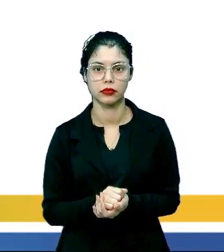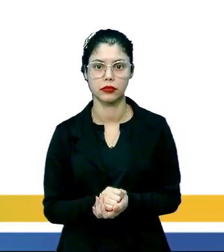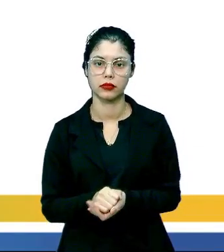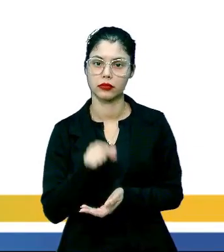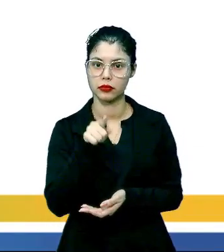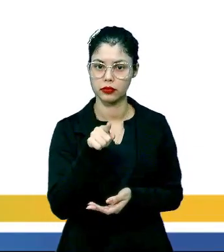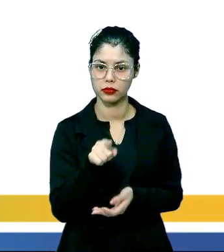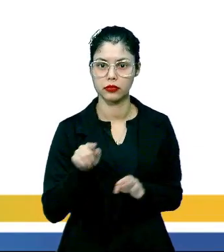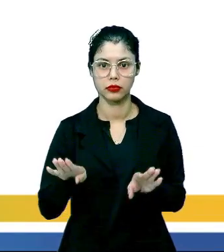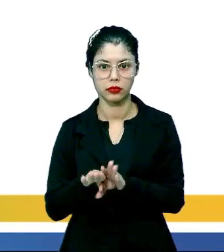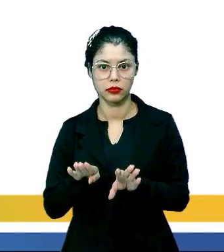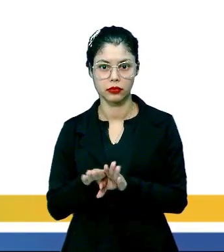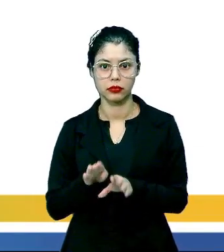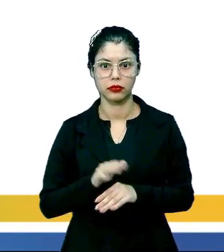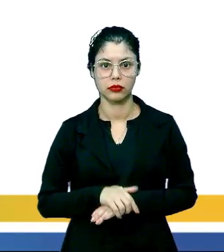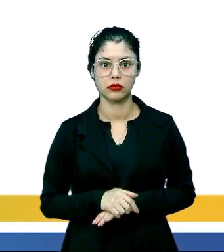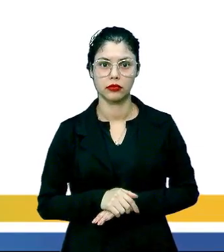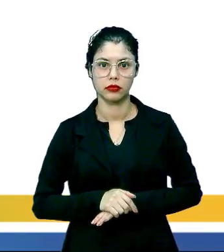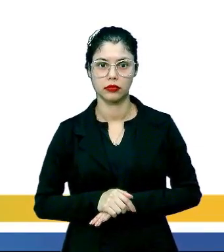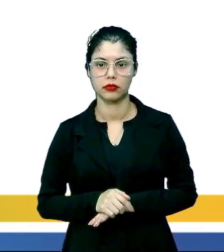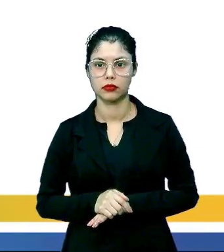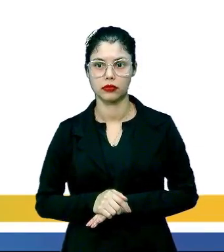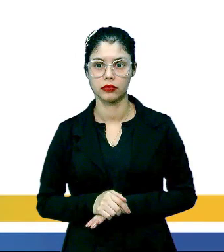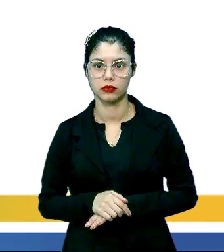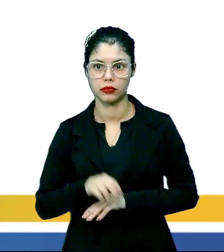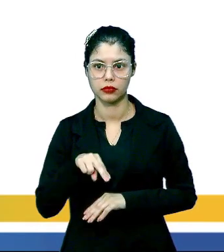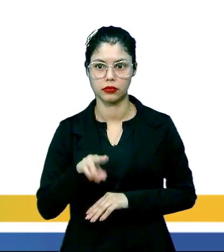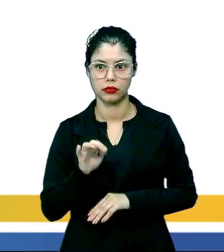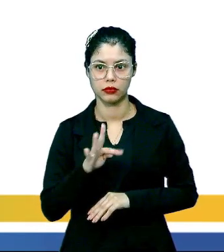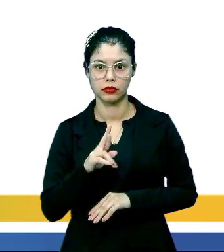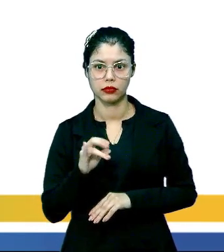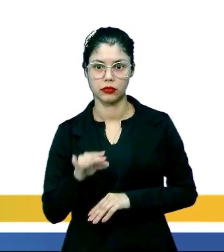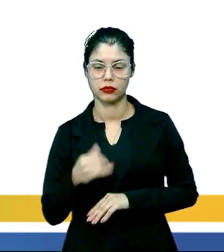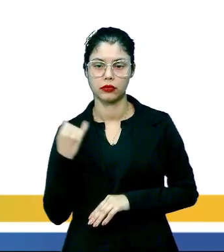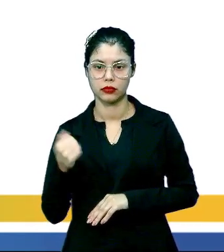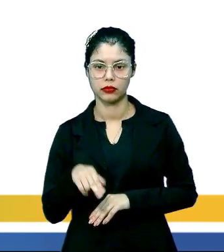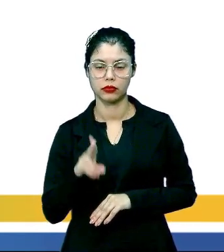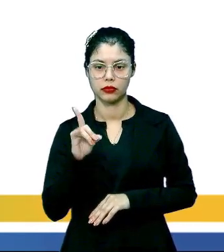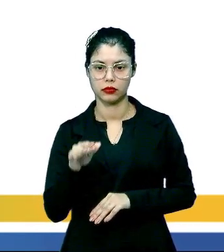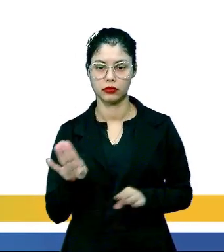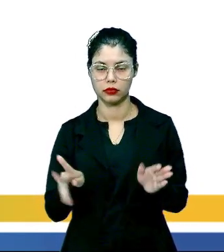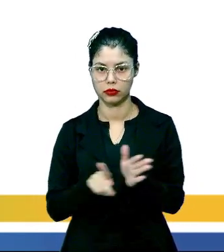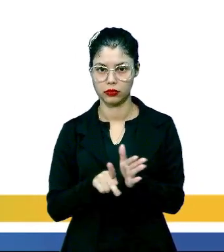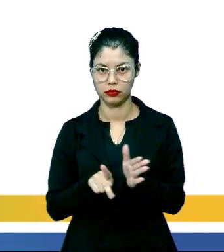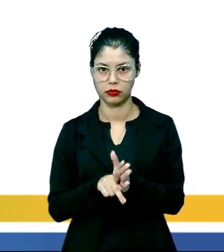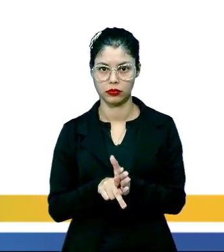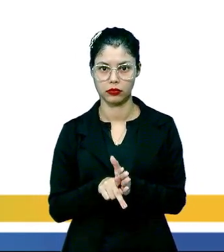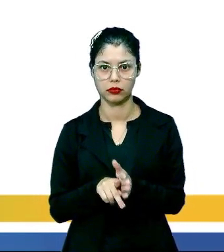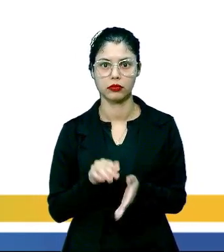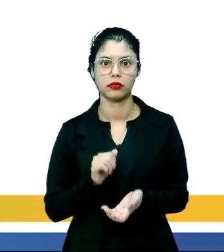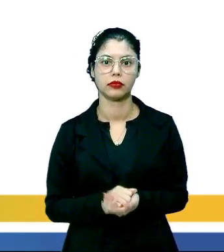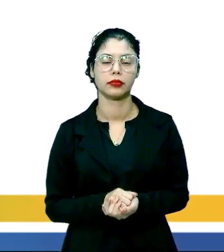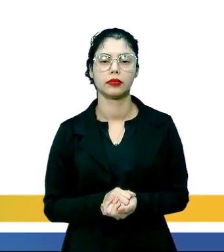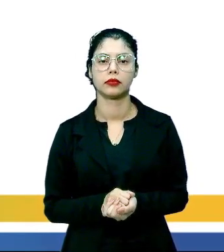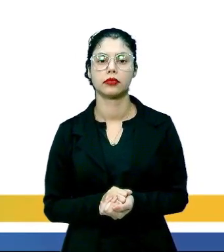Então, essa é o néfron, que é uma unidade funcional dos rins, tá